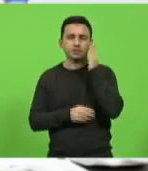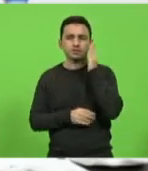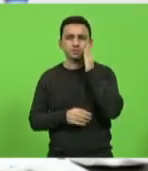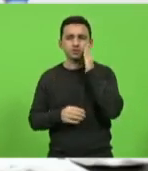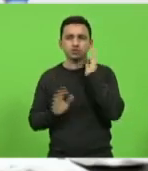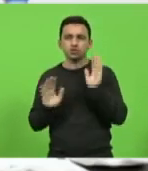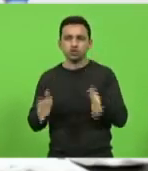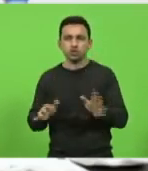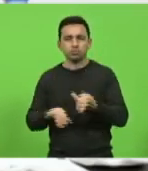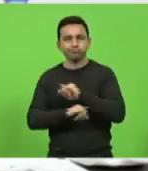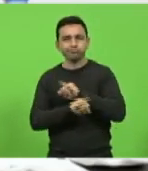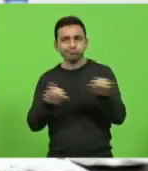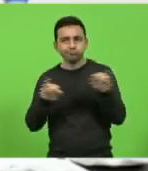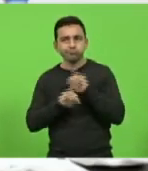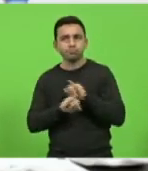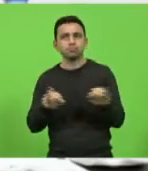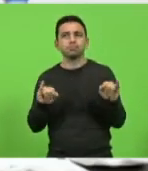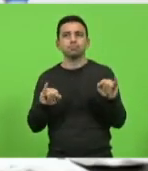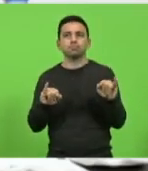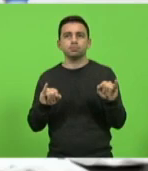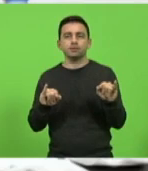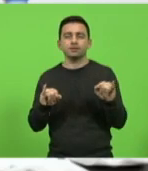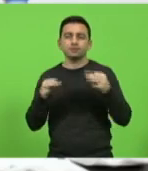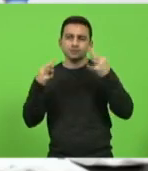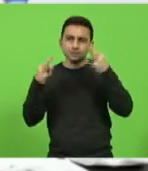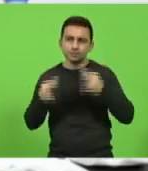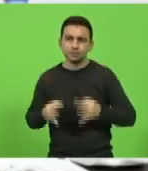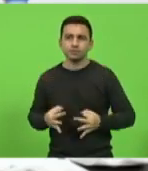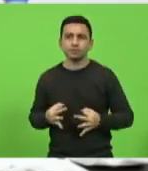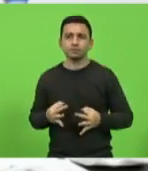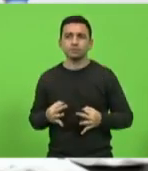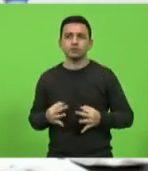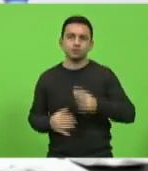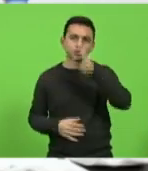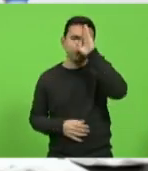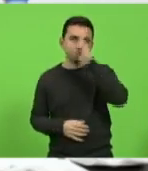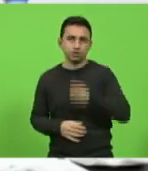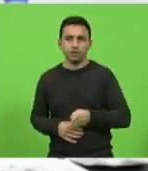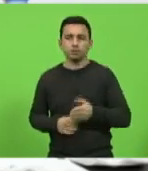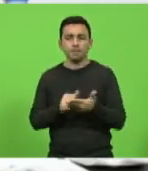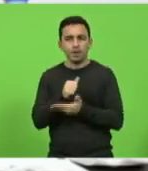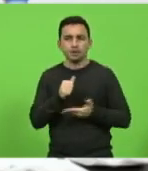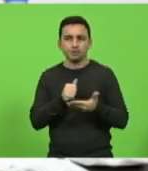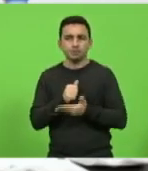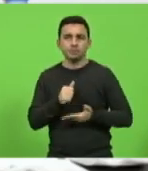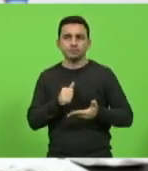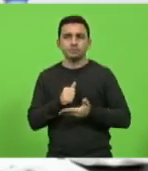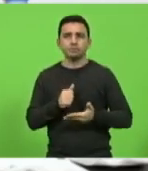publicada devidamente publicada e passo direto a fundamentação